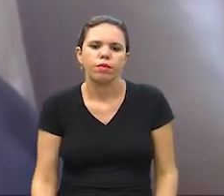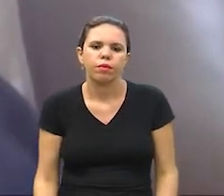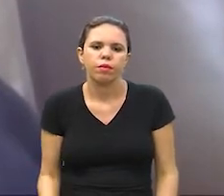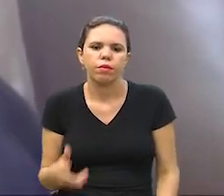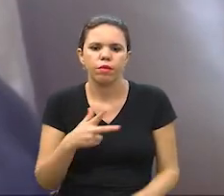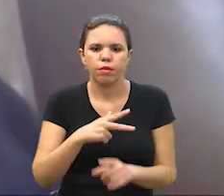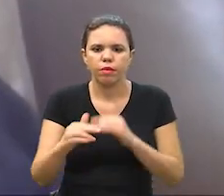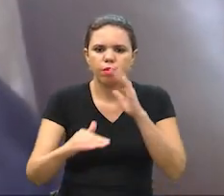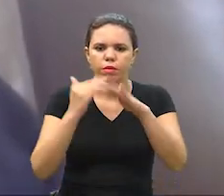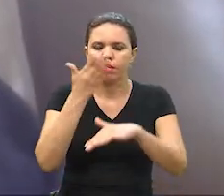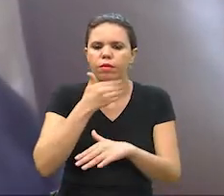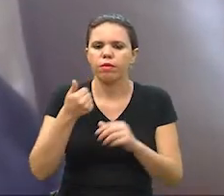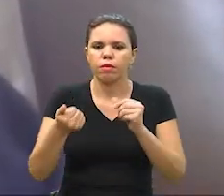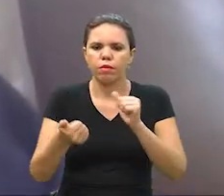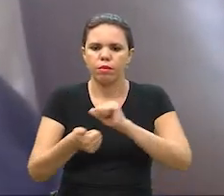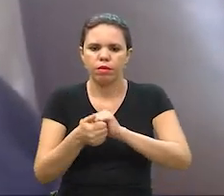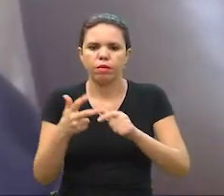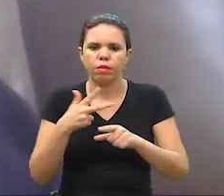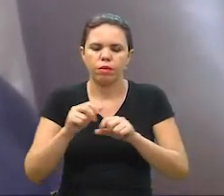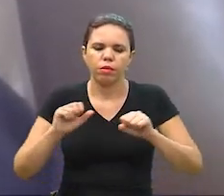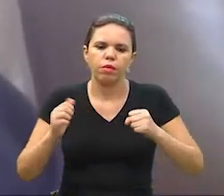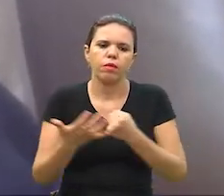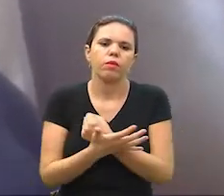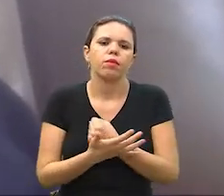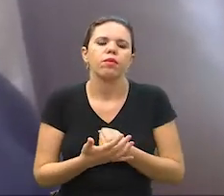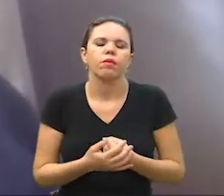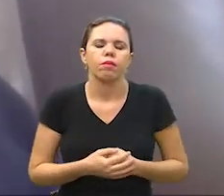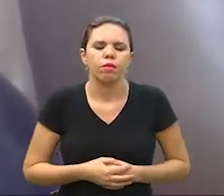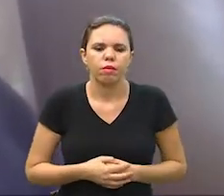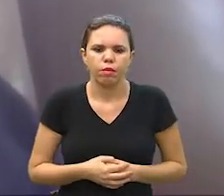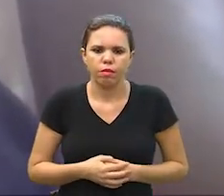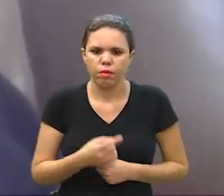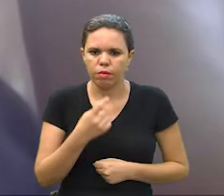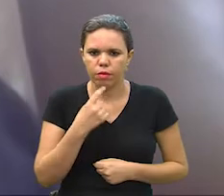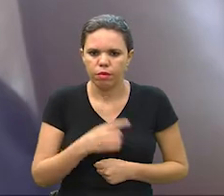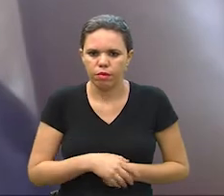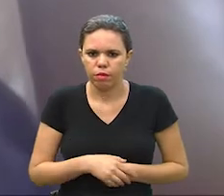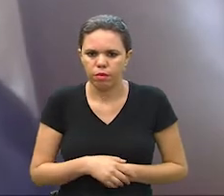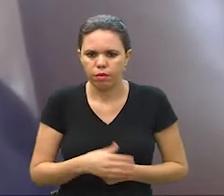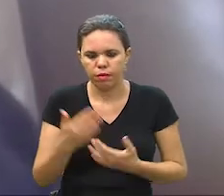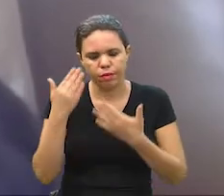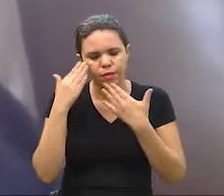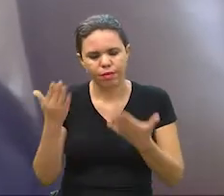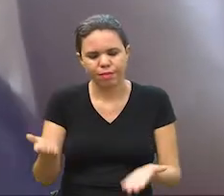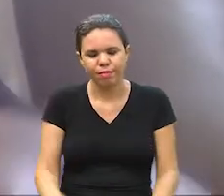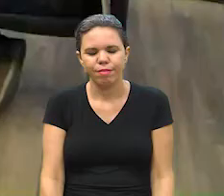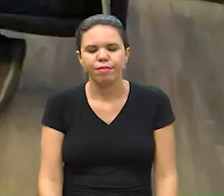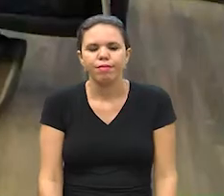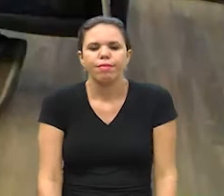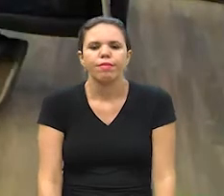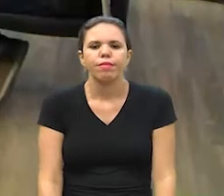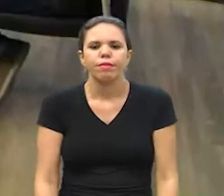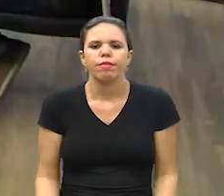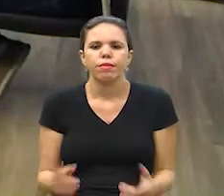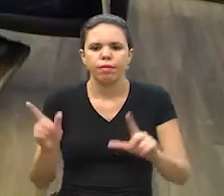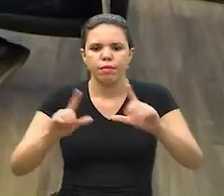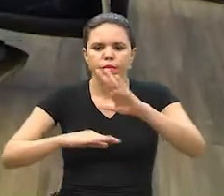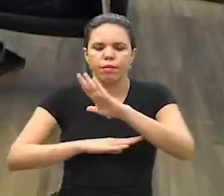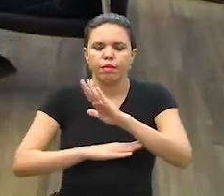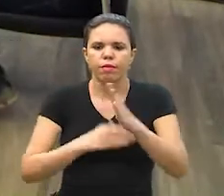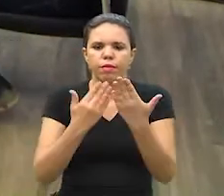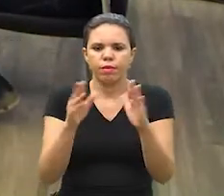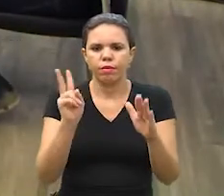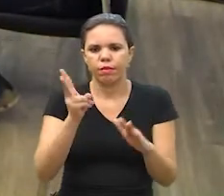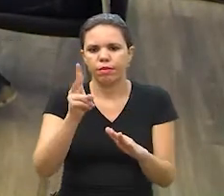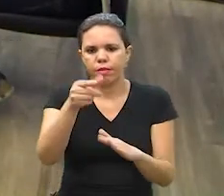possa dar um salto de qualidade no enfrentamento da epidemia de Covid aqui em Campinas. Gente, muito obrigada. E as portas da TV Câmara